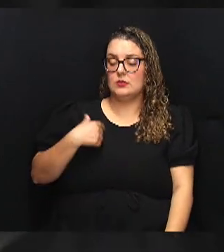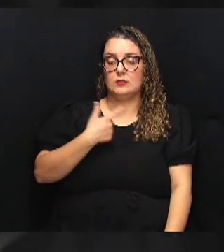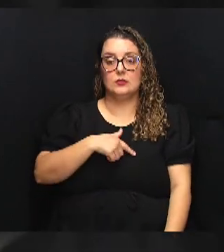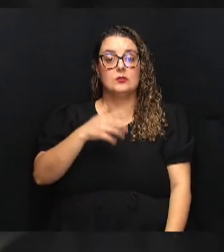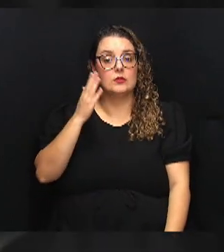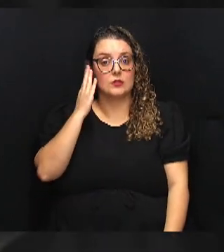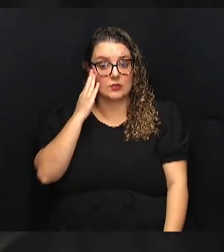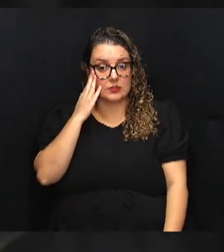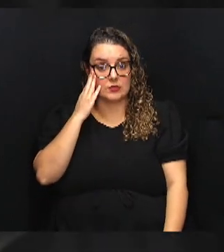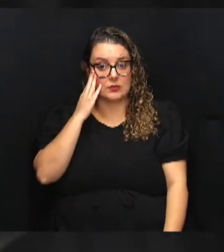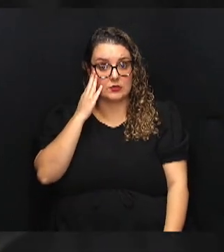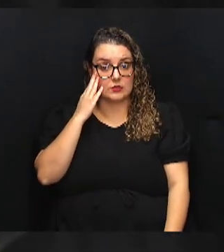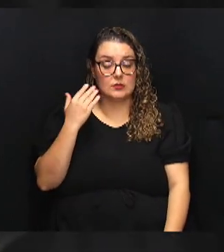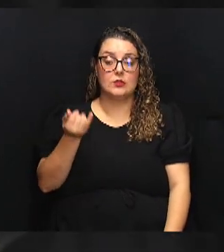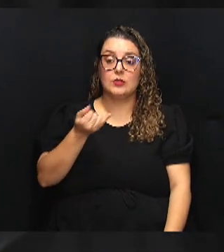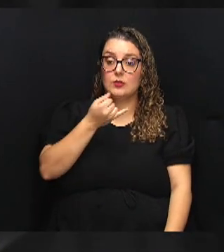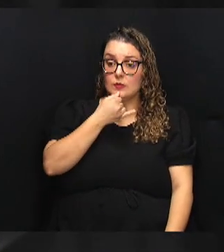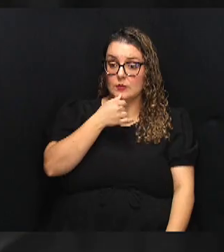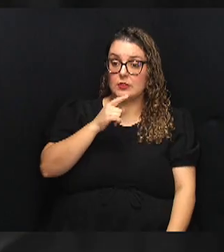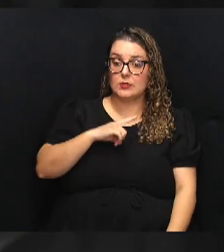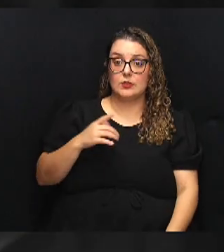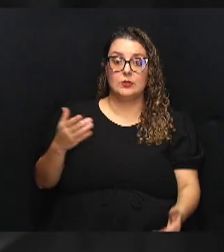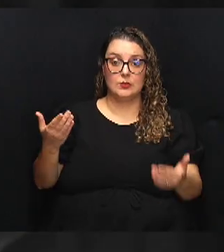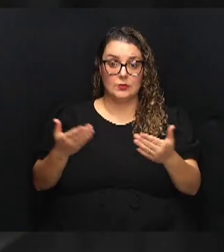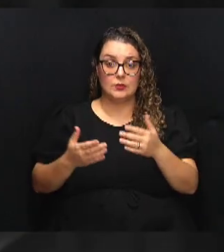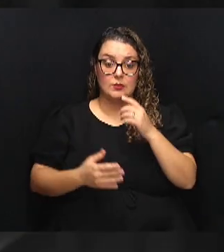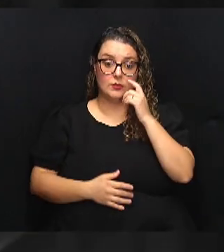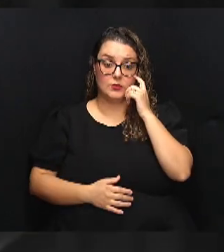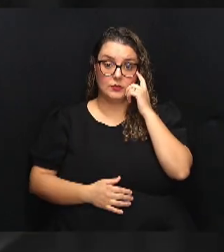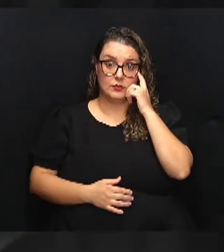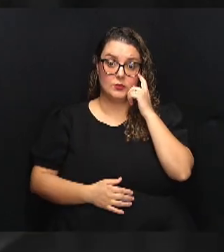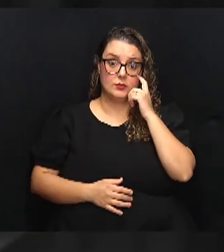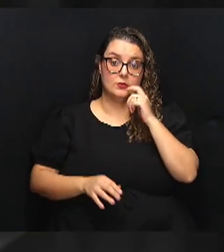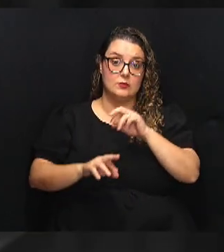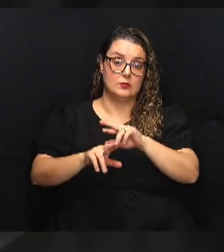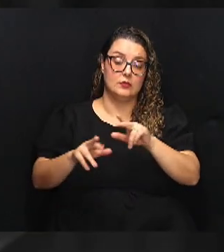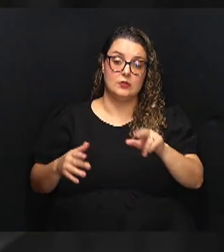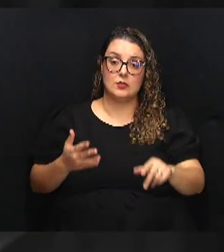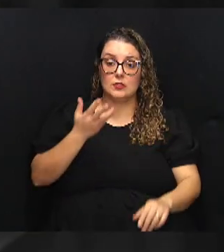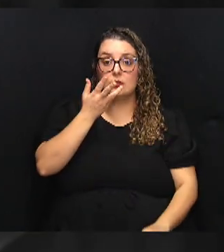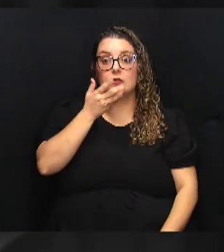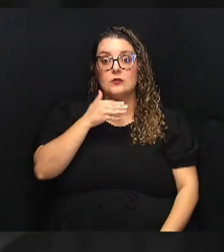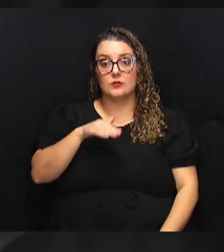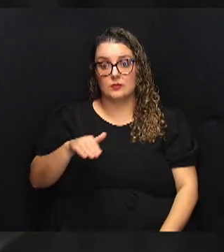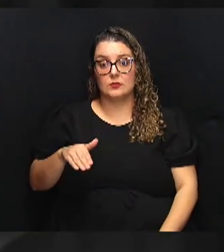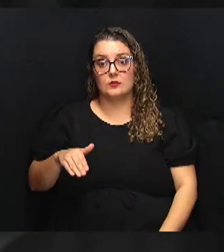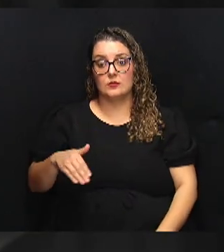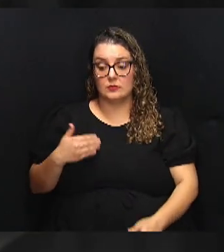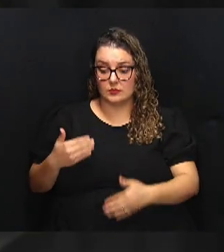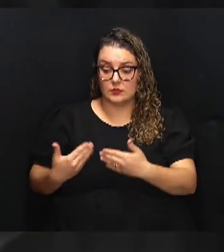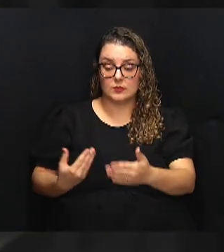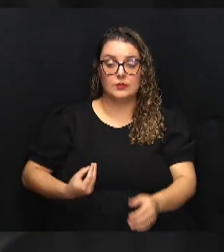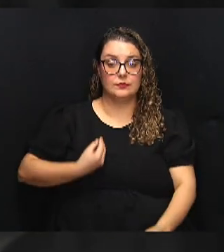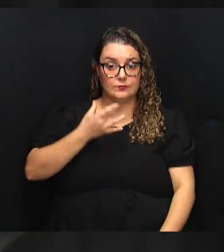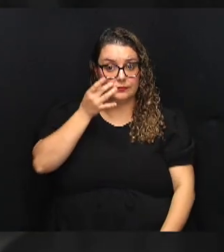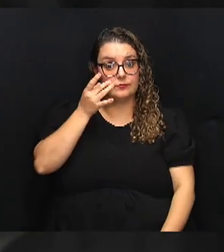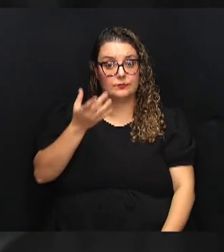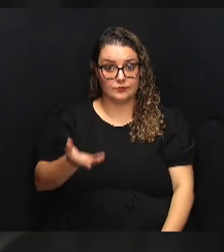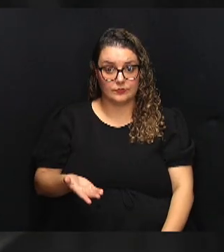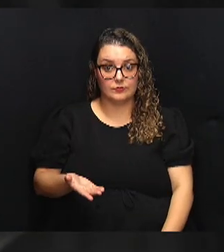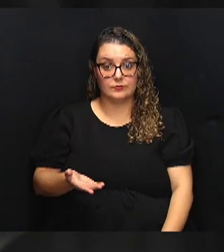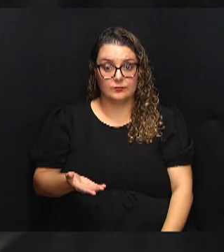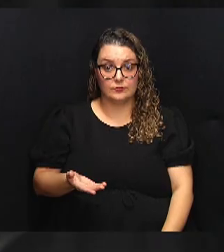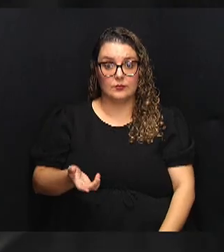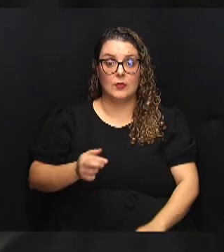que, infelizmente, existem hoje, né, muitas crianças, né, que passam por isso, né? Nós temos